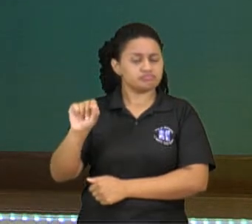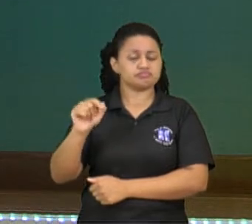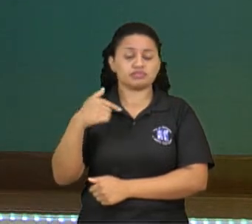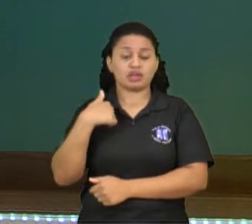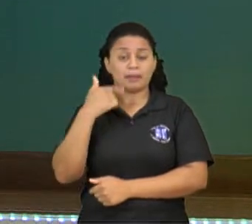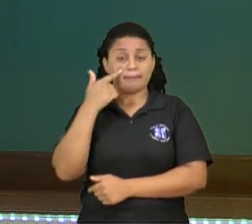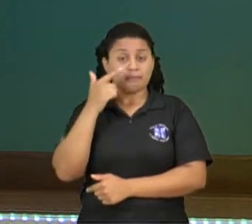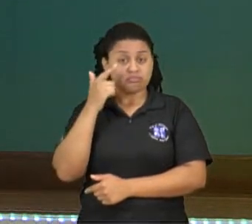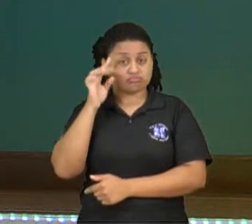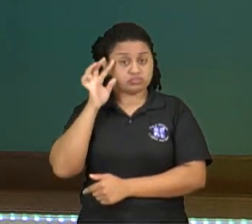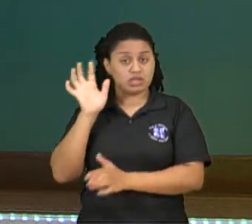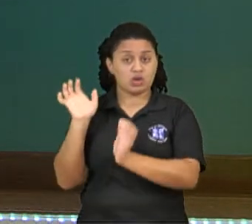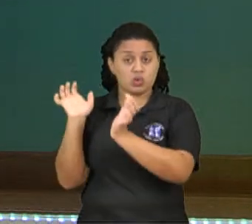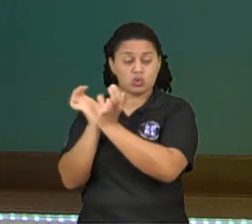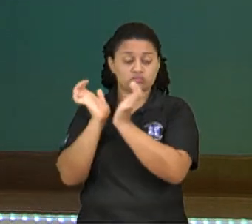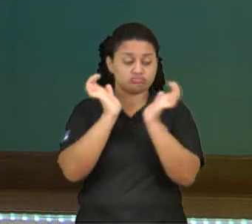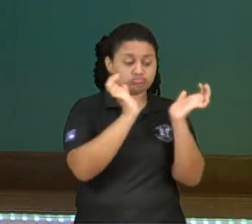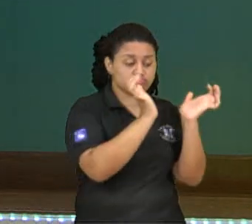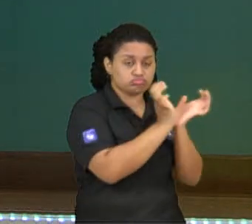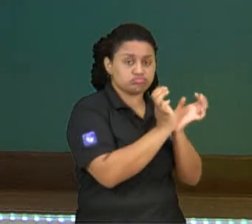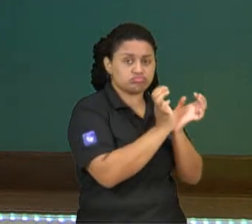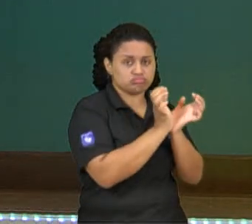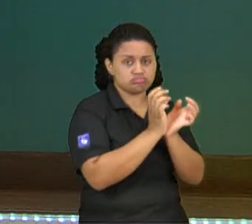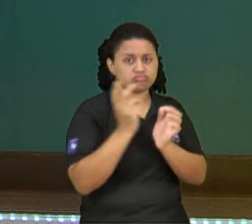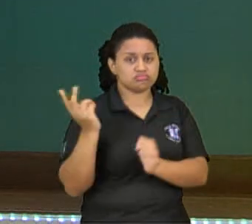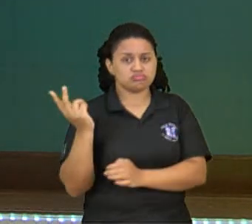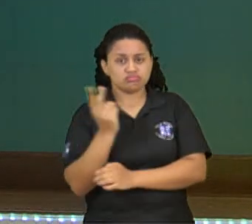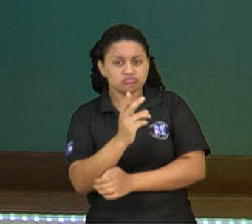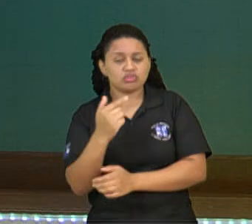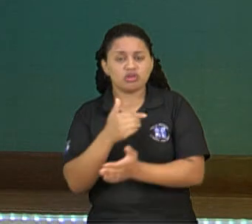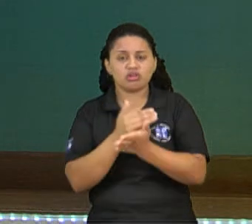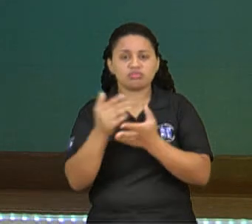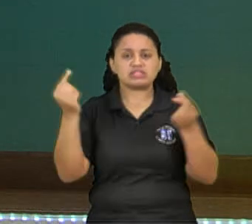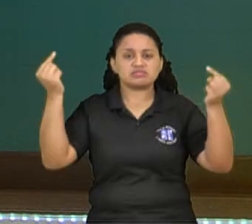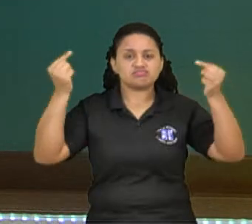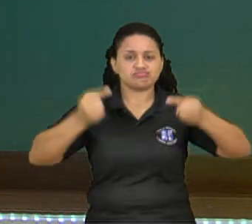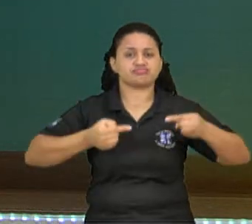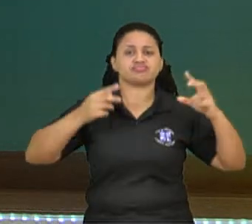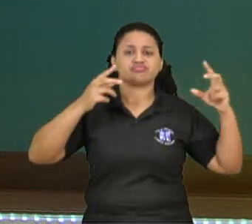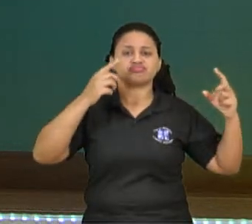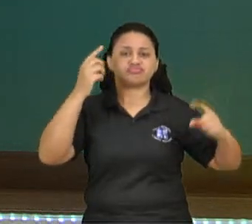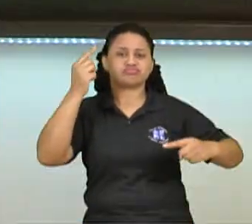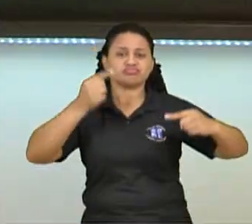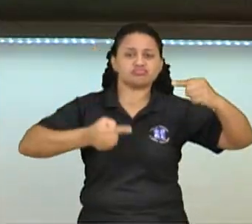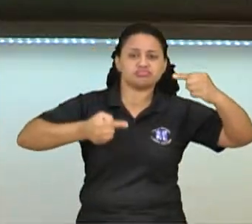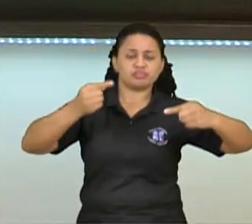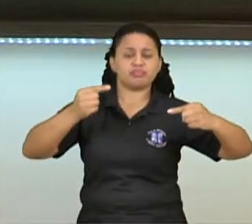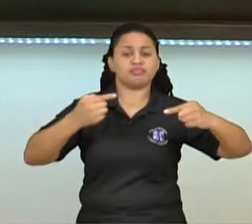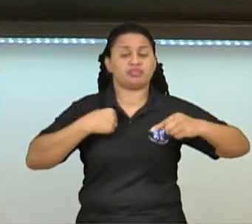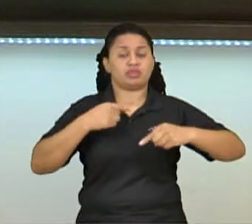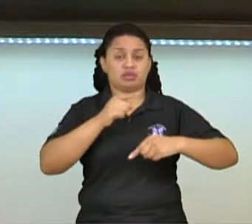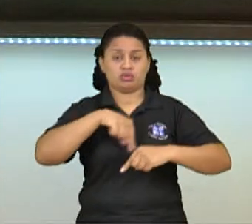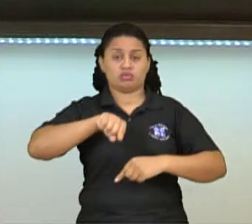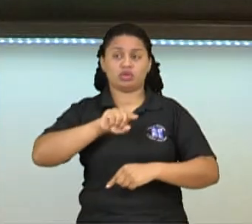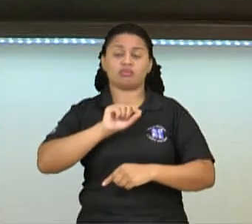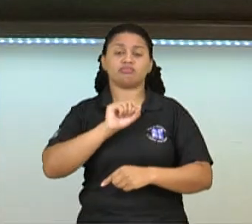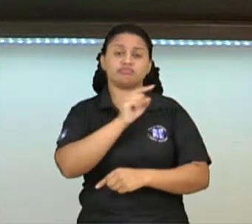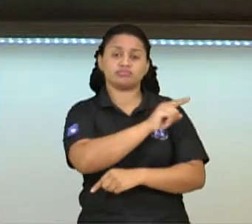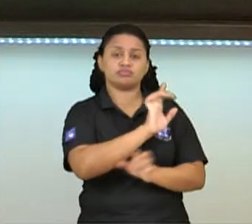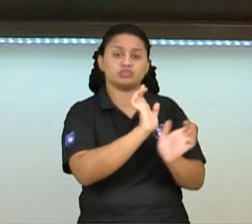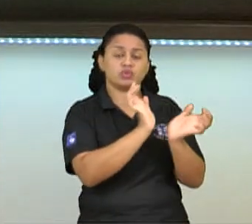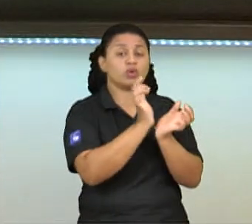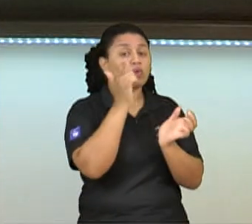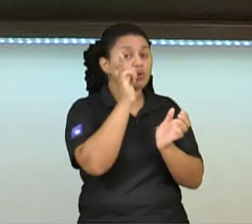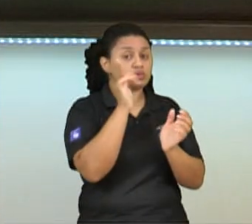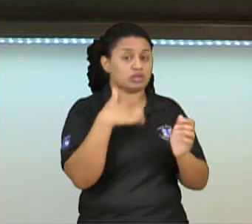de girondinos e de jacobinos, eles vão acabar entrando em conflitos. Os jacobinos vão conseguir assumir